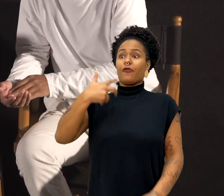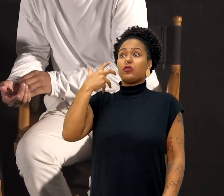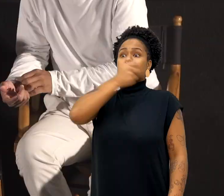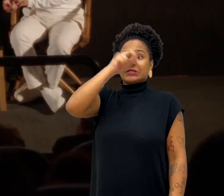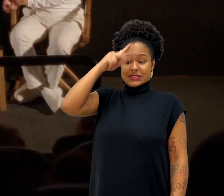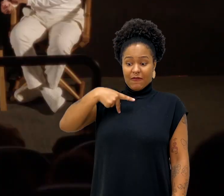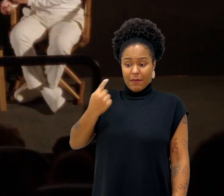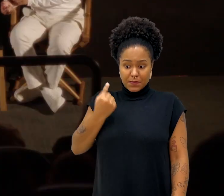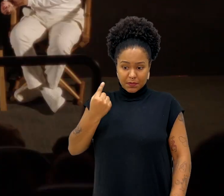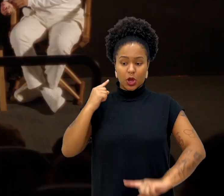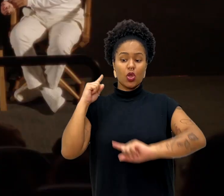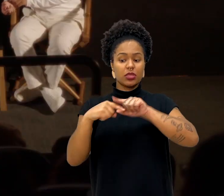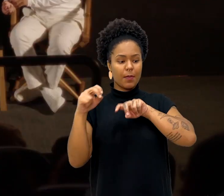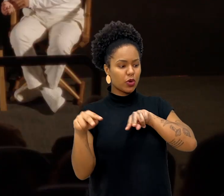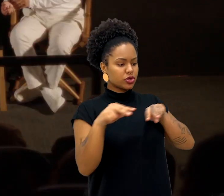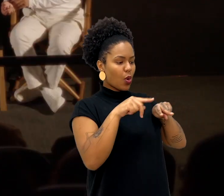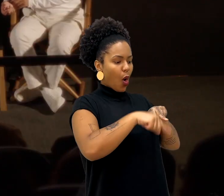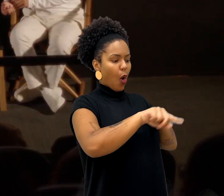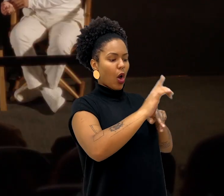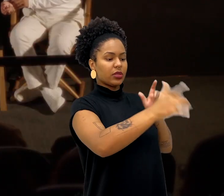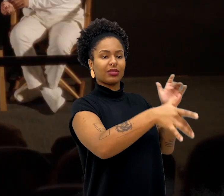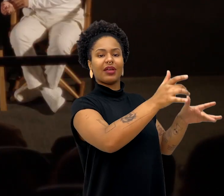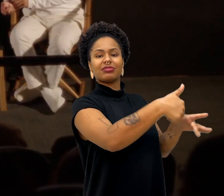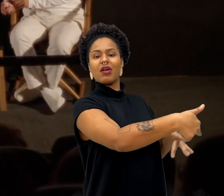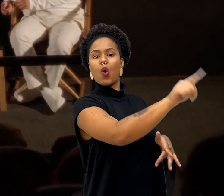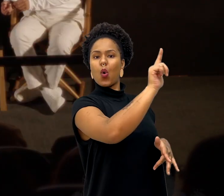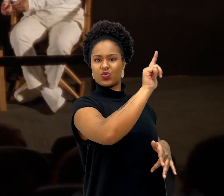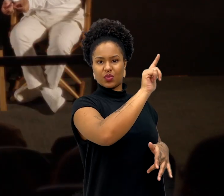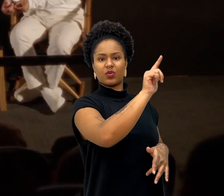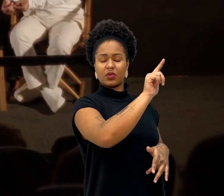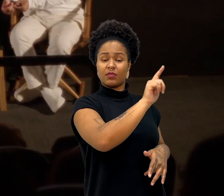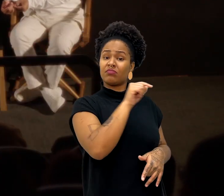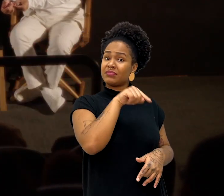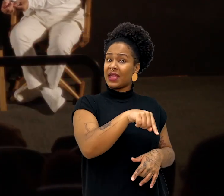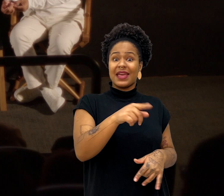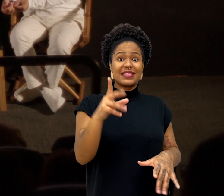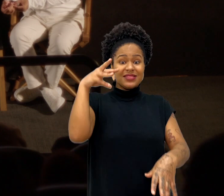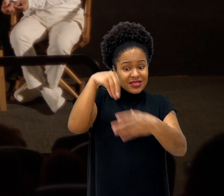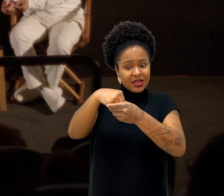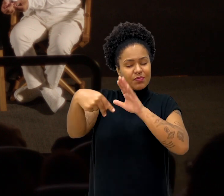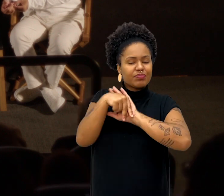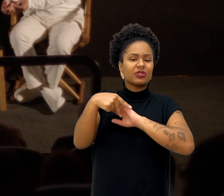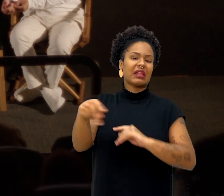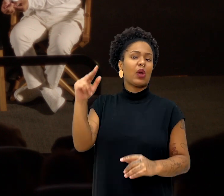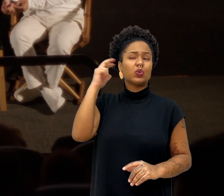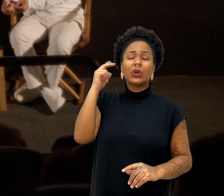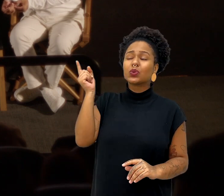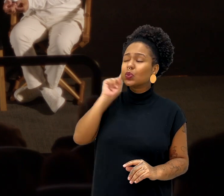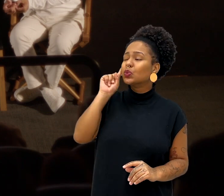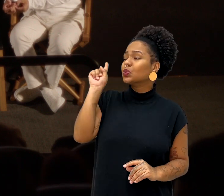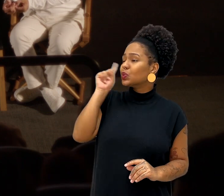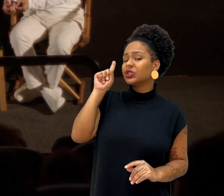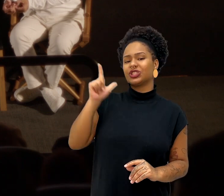me salvar primeiro para depois olhar para aqueles que estão ao meu redor. Isso é impregnado dia